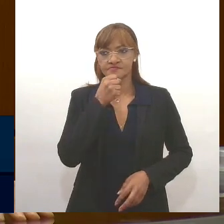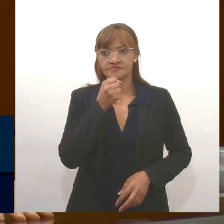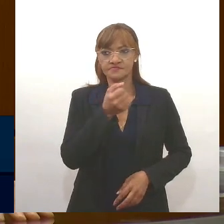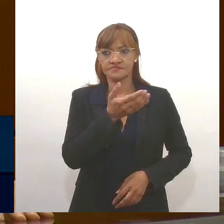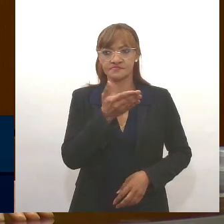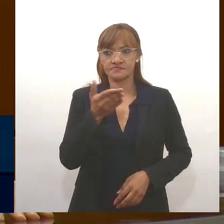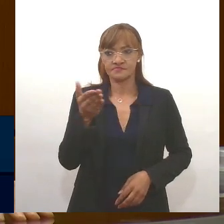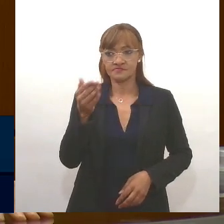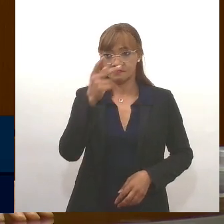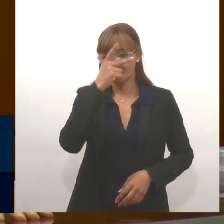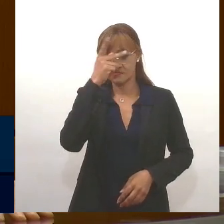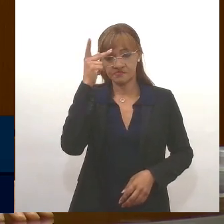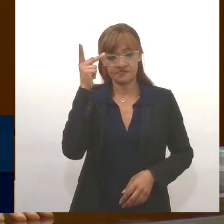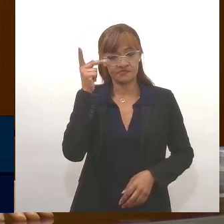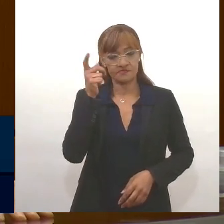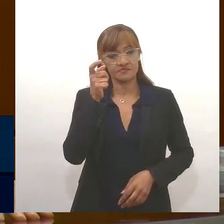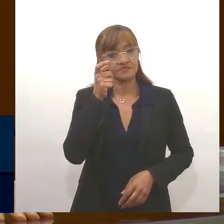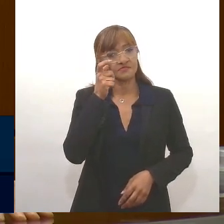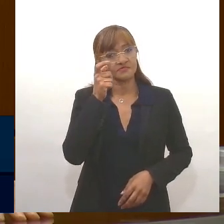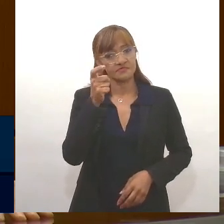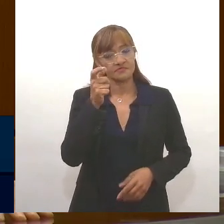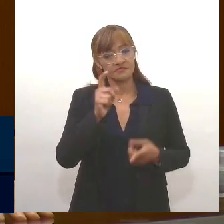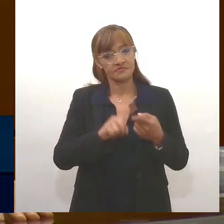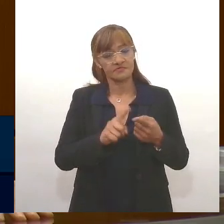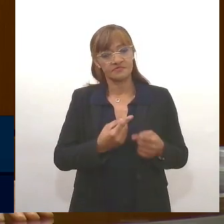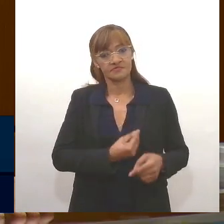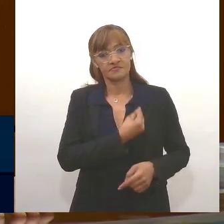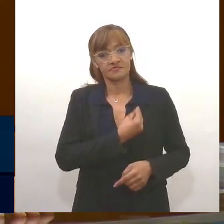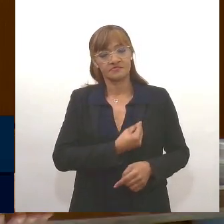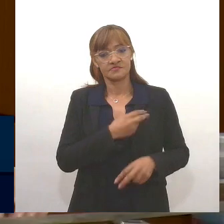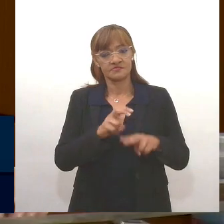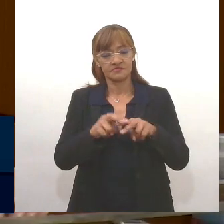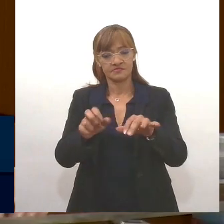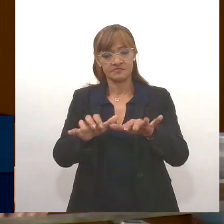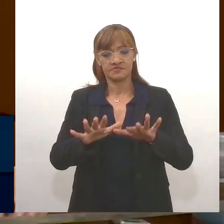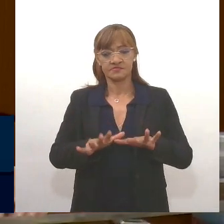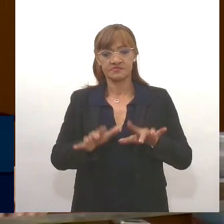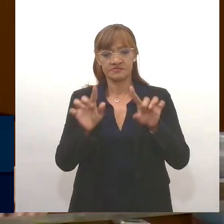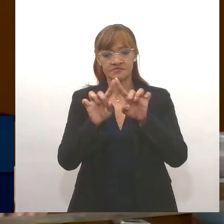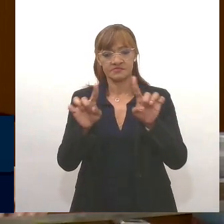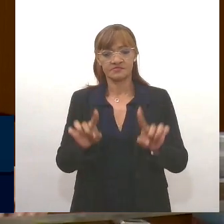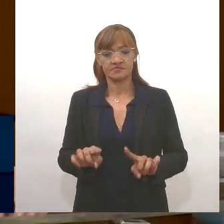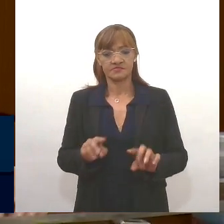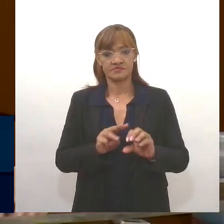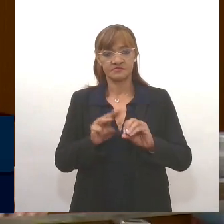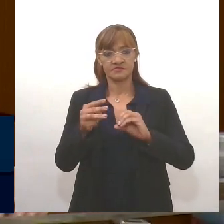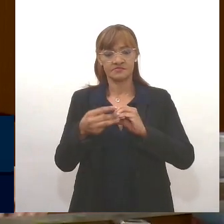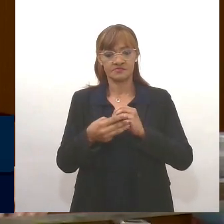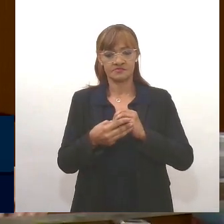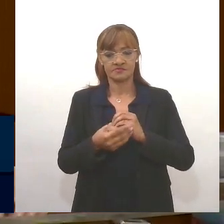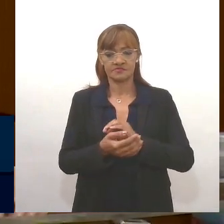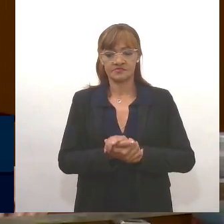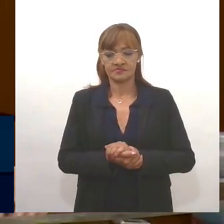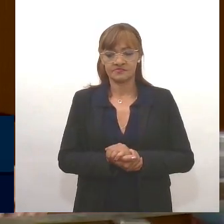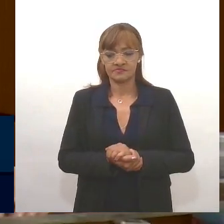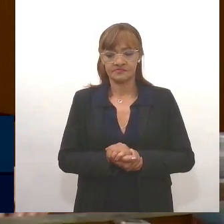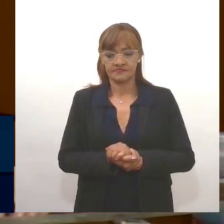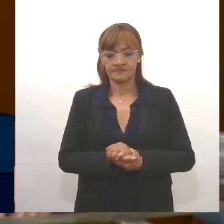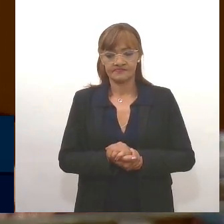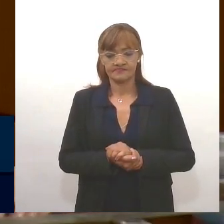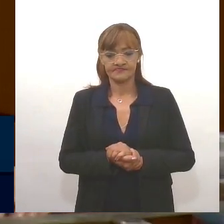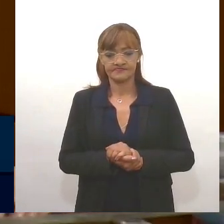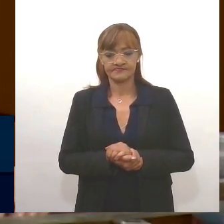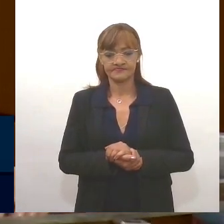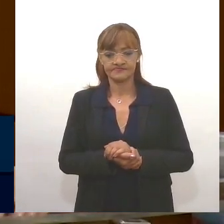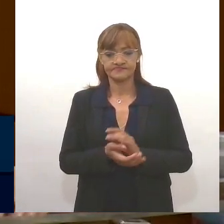das galerias da TV ales servidores inicialmente eu gostaria de saudar a todas